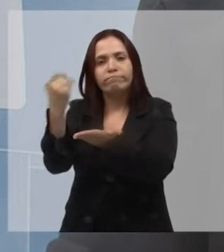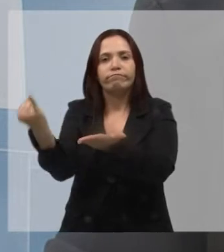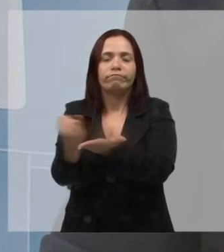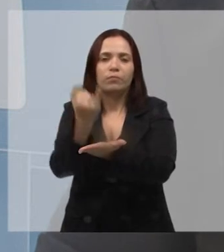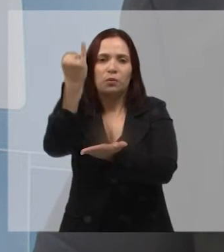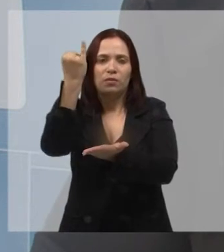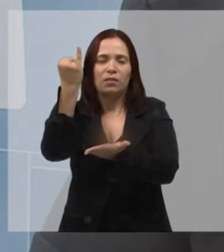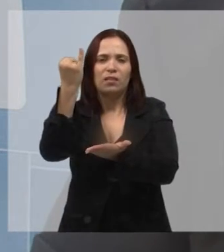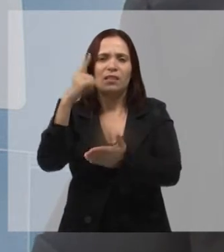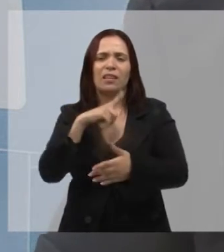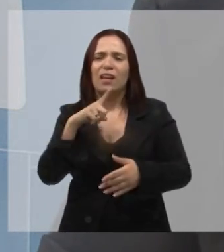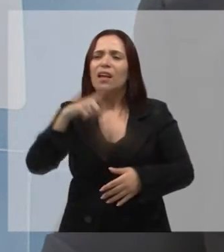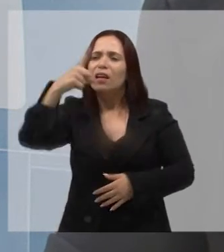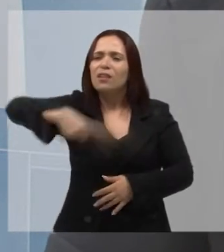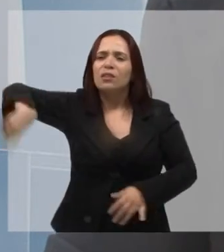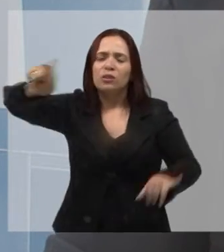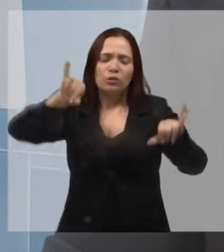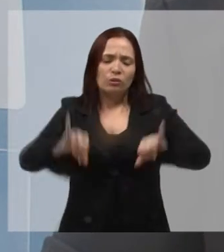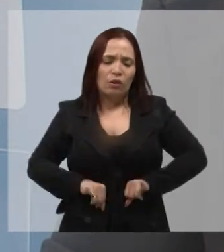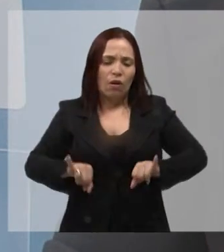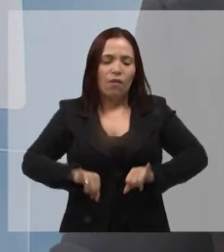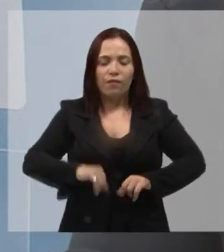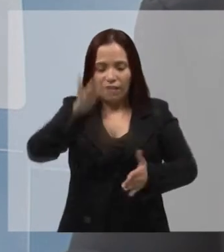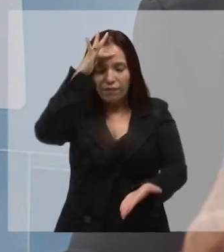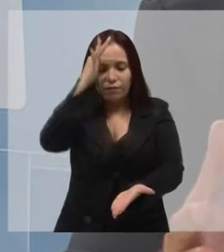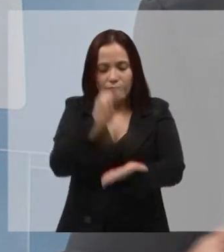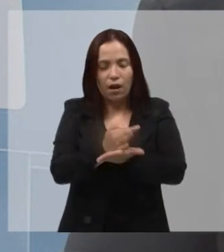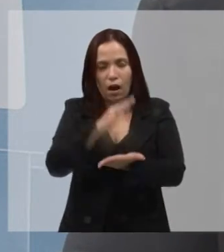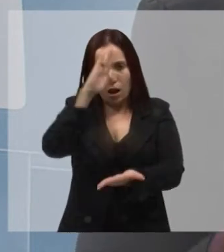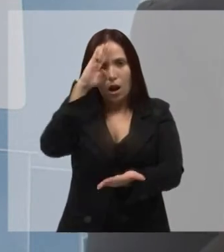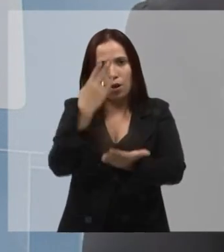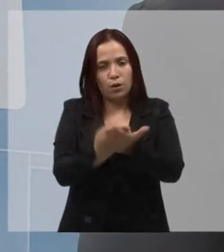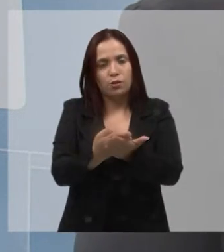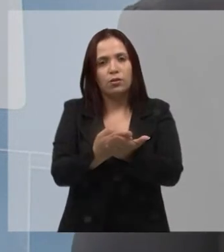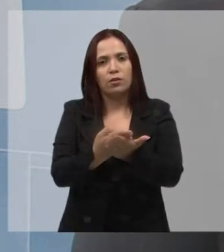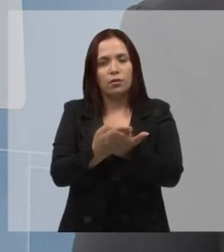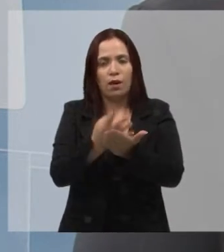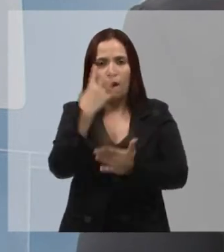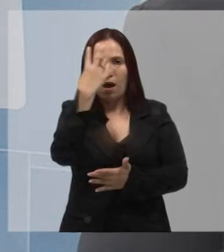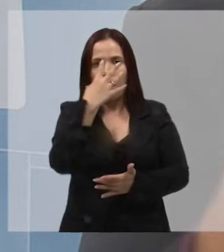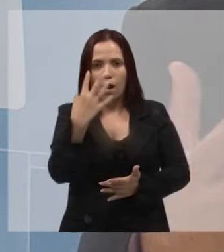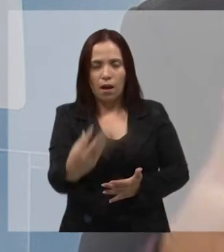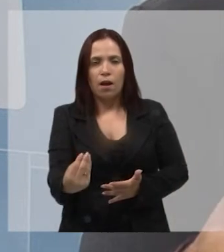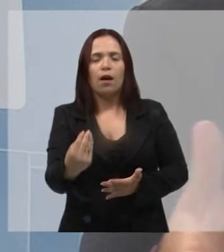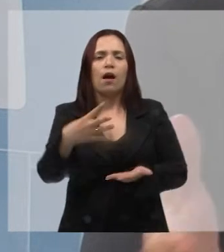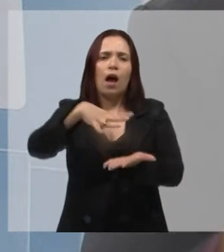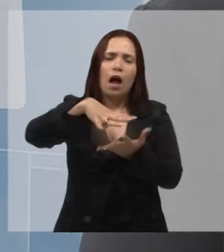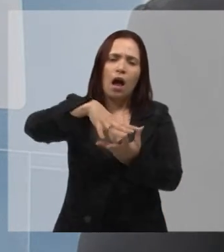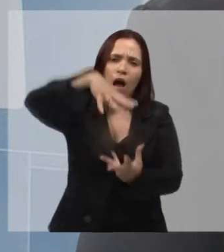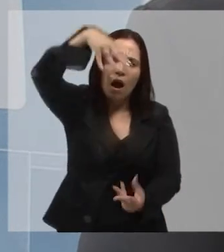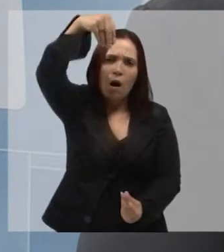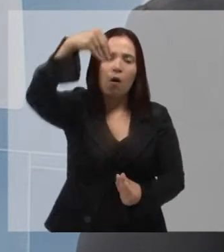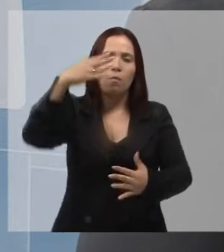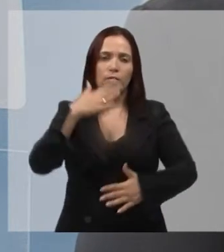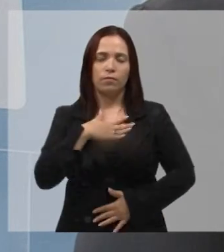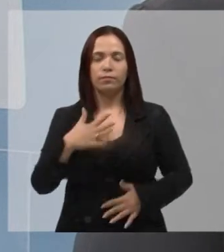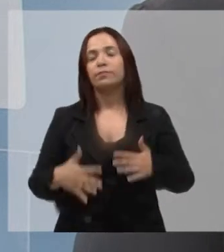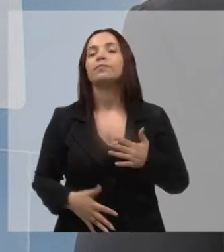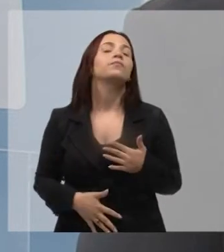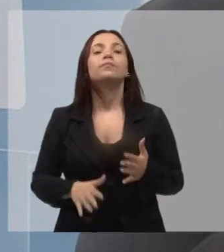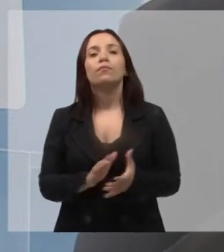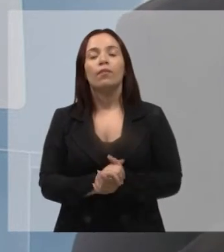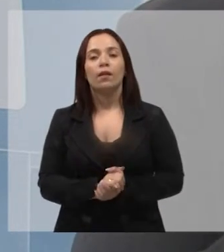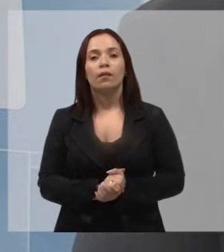algum consolo àquelas pessoas que acreditam na existência da alma acima da questão da carne, do corpo do ser humano. Não, em